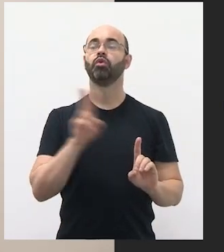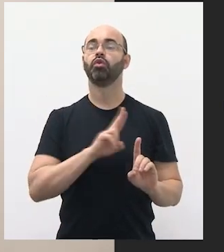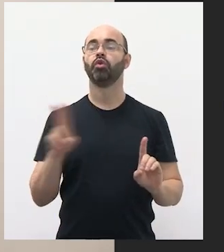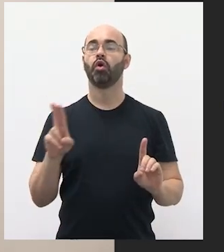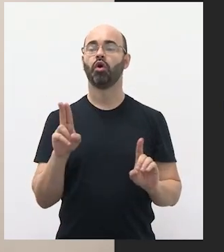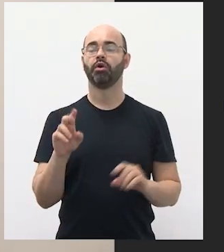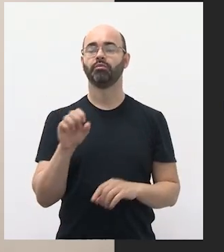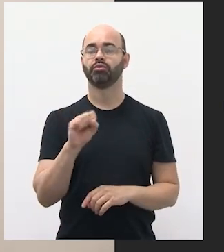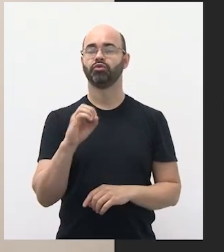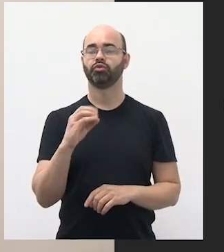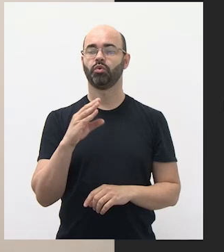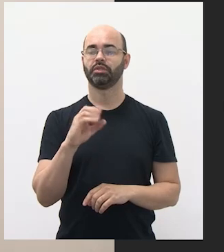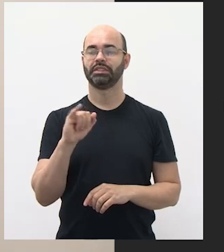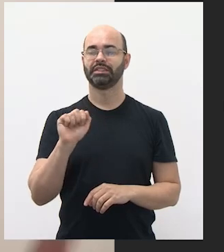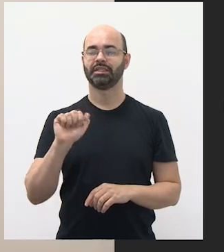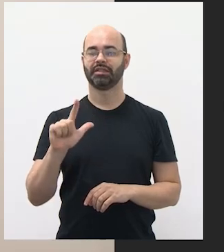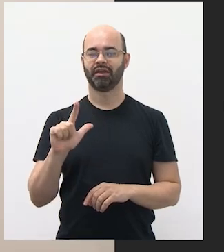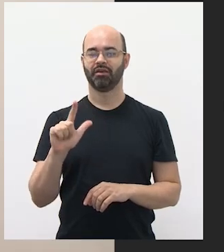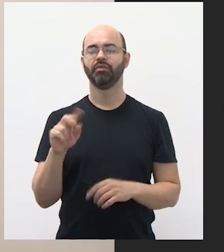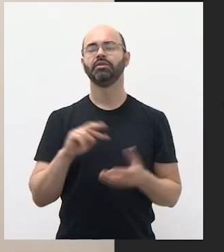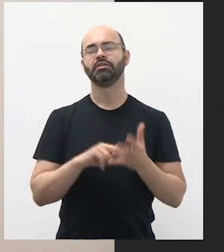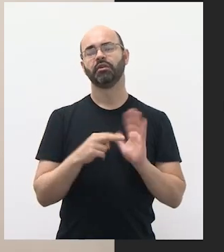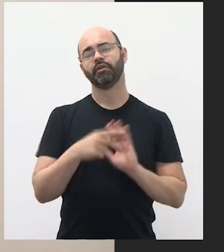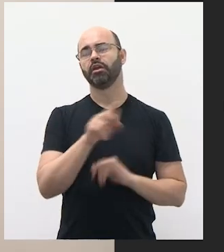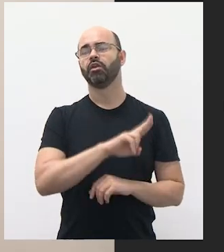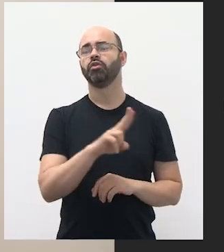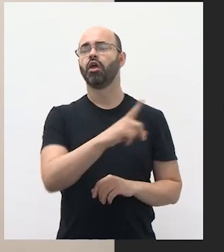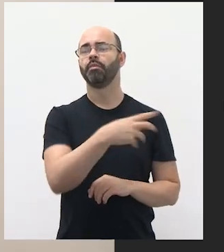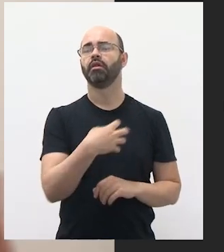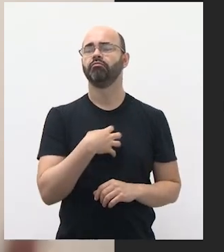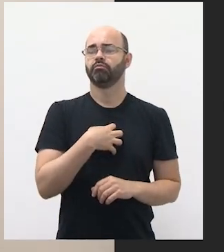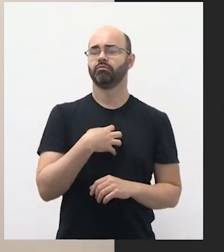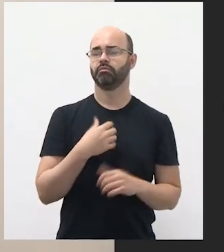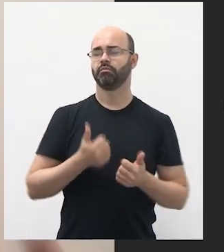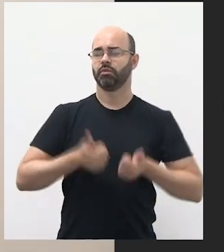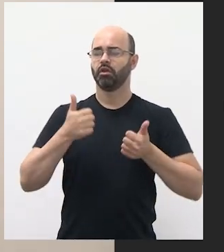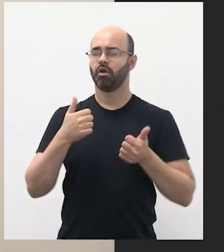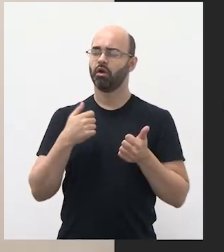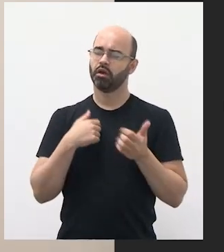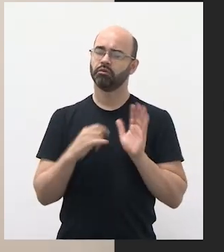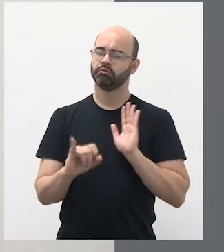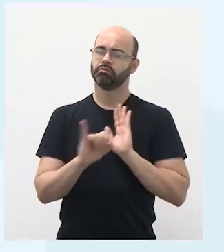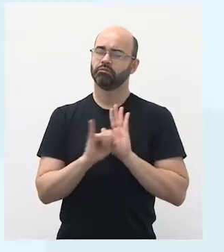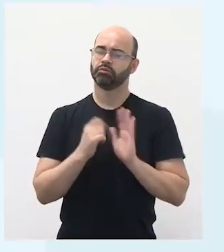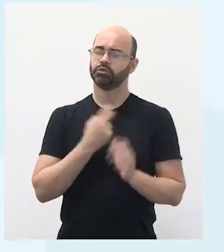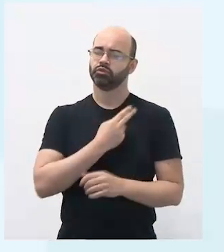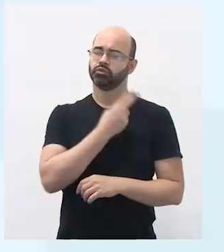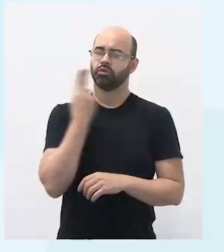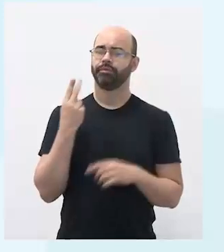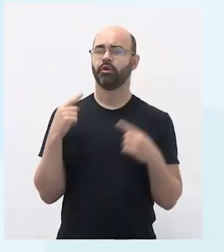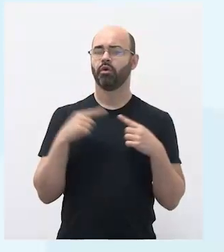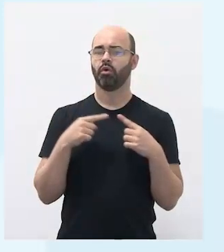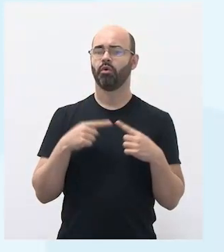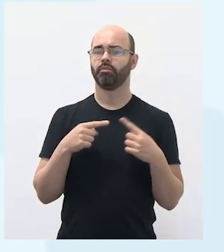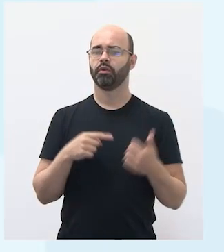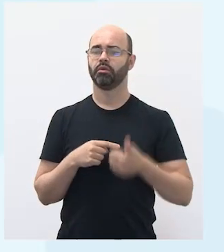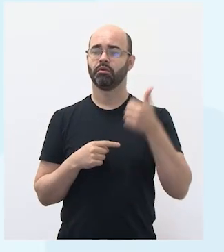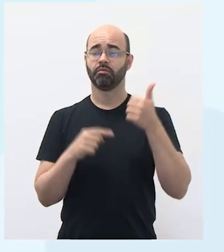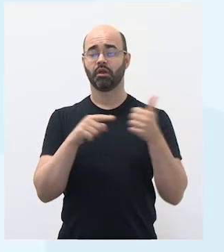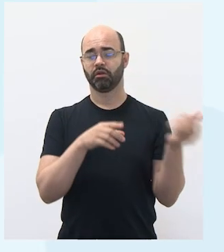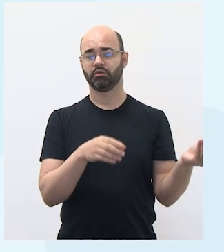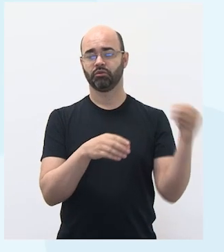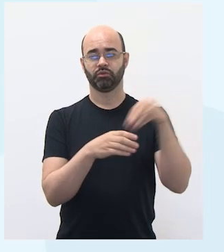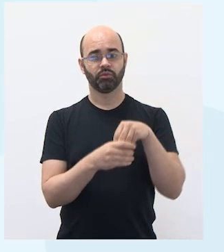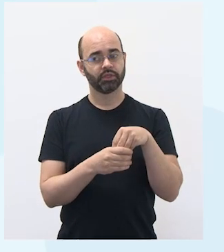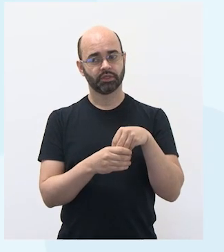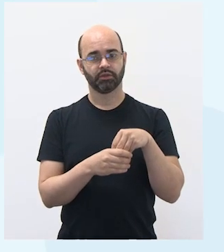Tá? O nome social é um nome que ela se identifica, né, que tem a ver com a sua identidade de gênero, para ela poder ser incluída.